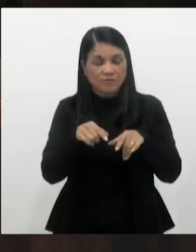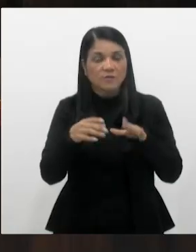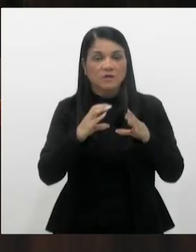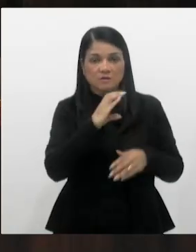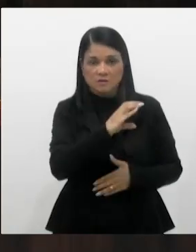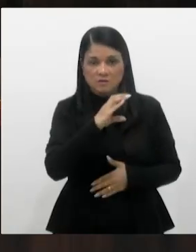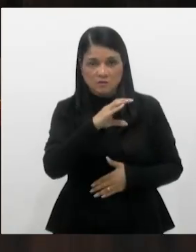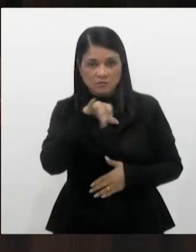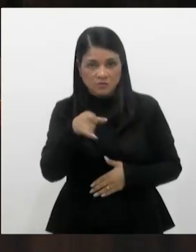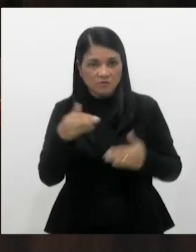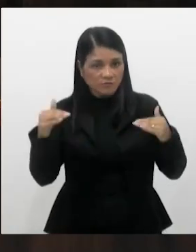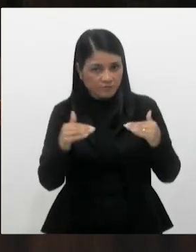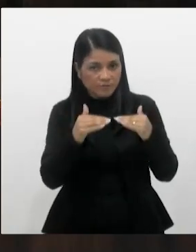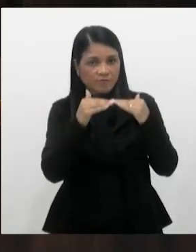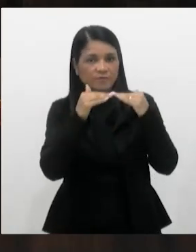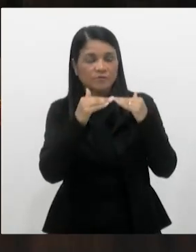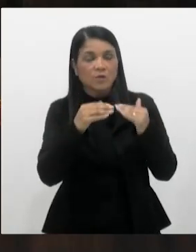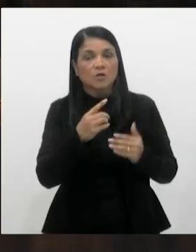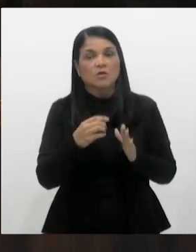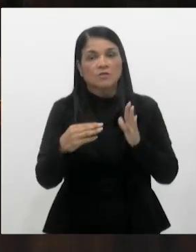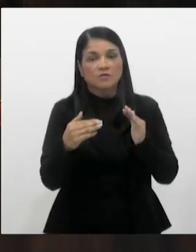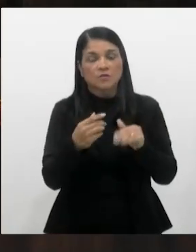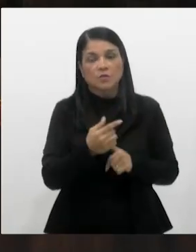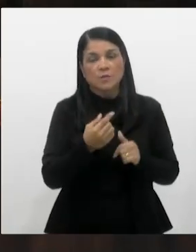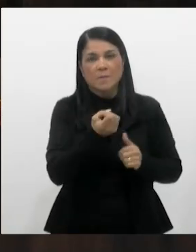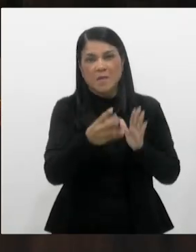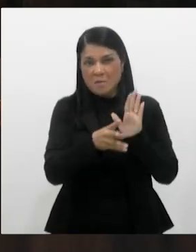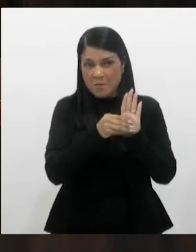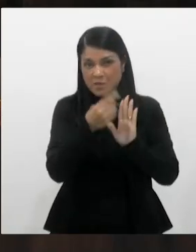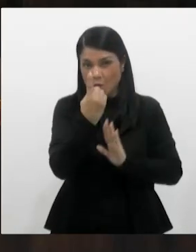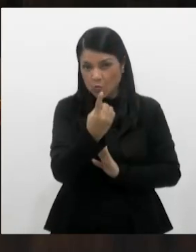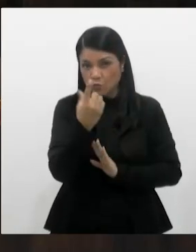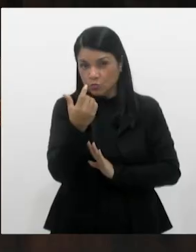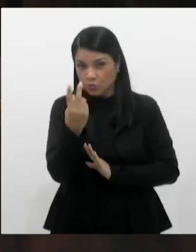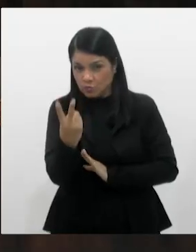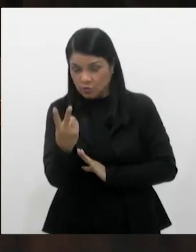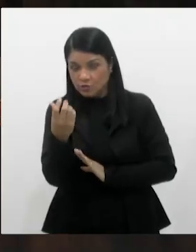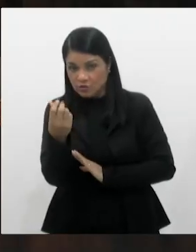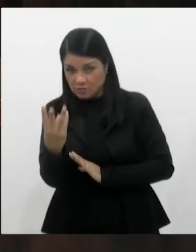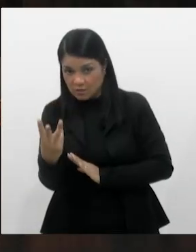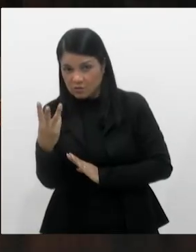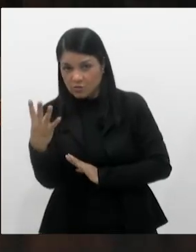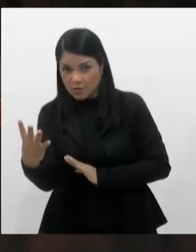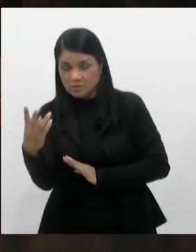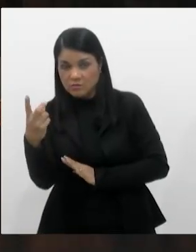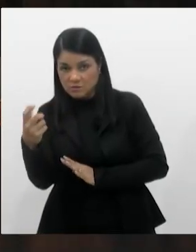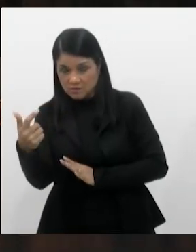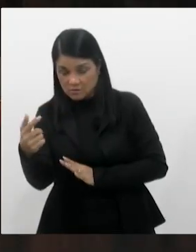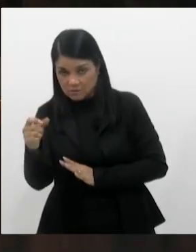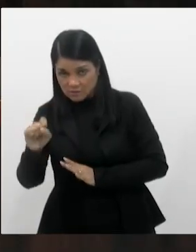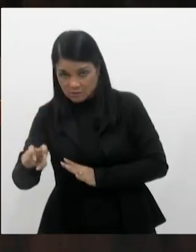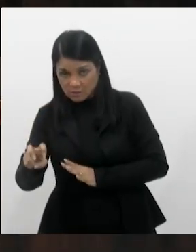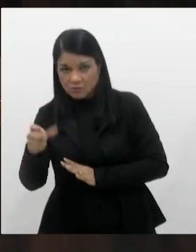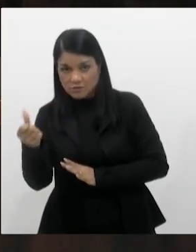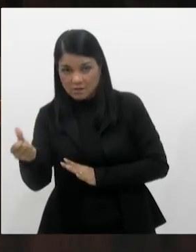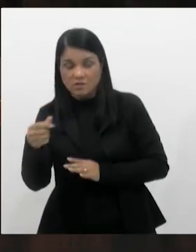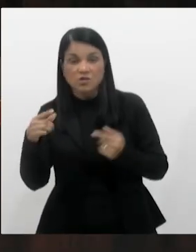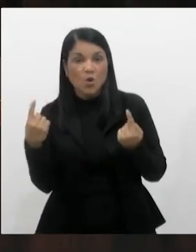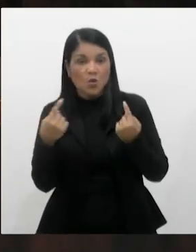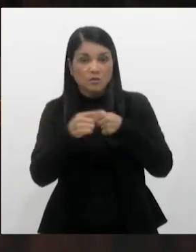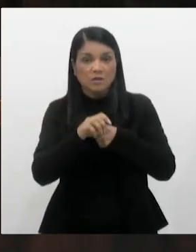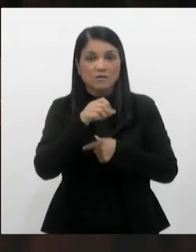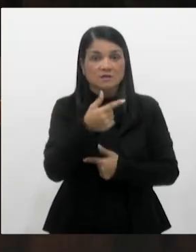Justiça, favorável às emendas número 1, 2, 3, 4, 5, 6, contrário às emendas número 7 e 8, concluindo